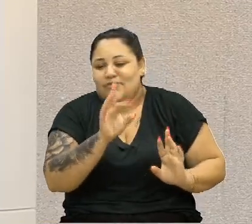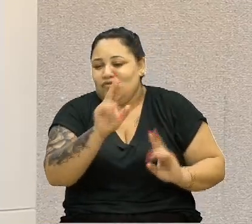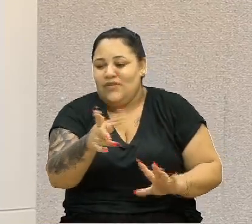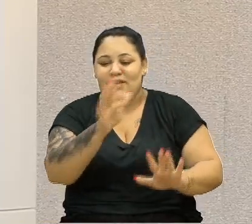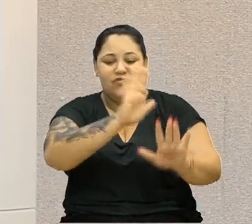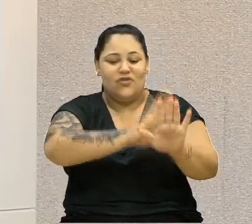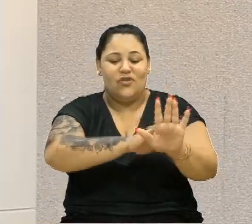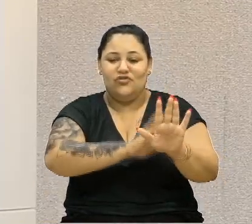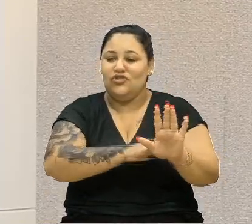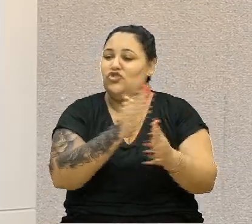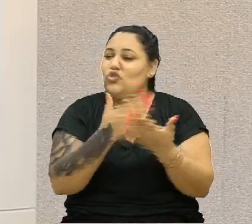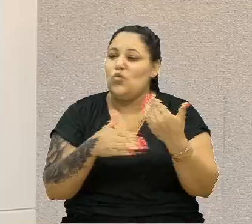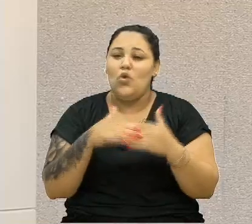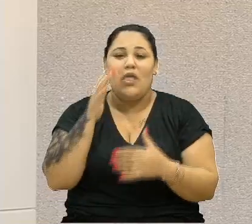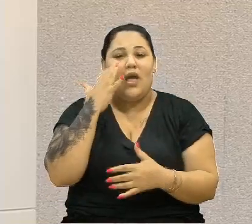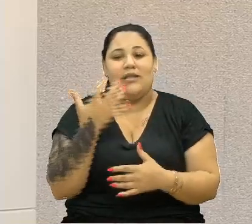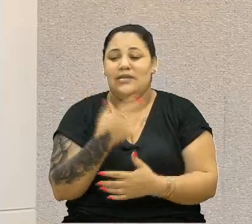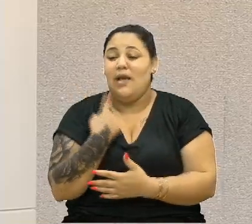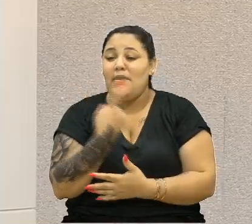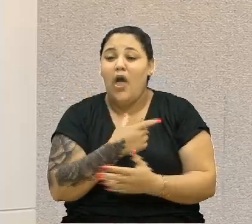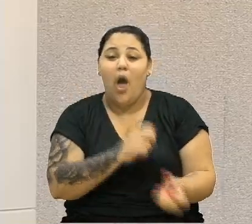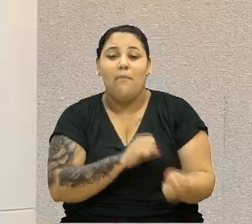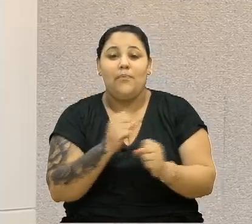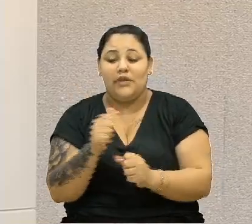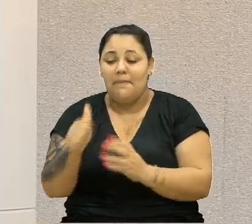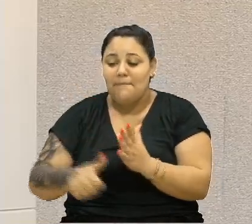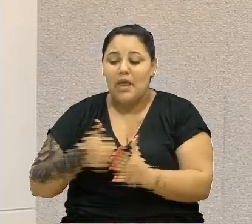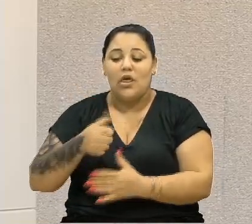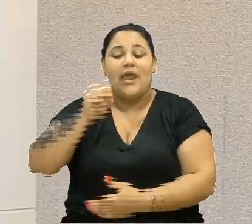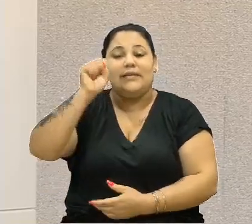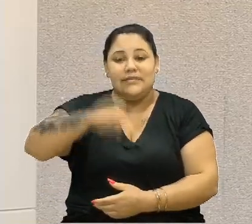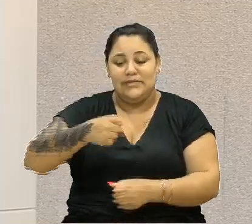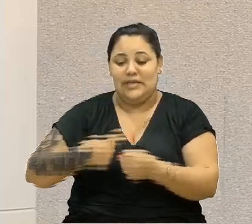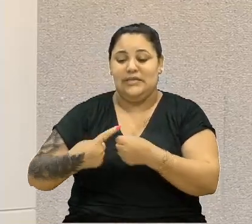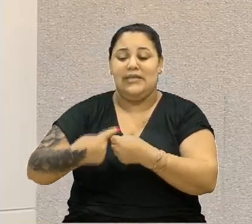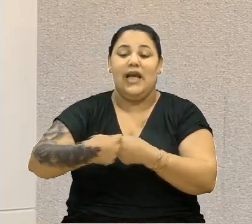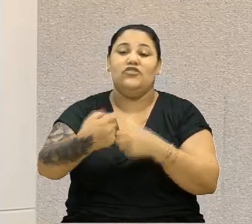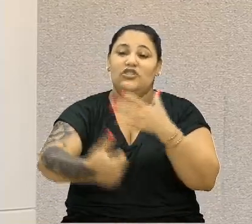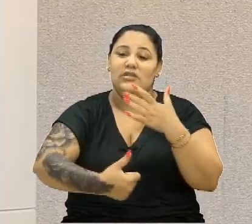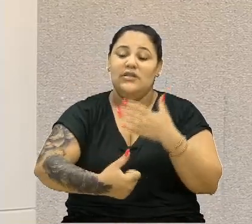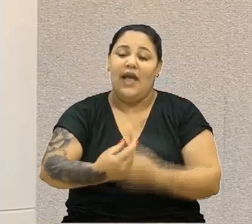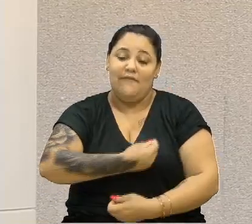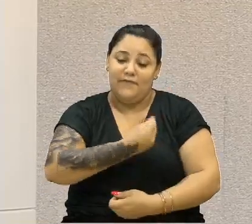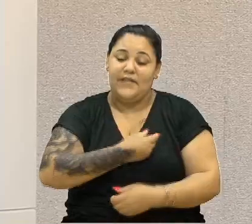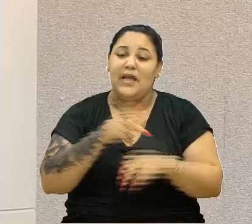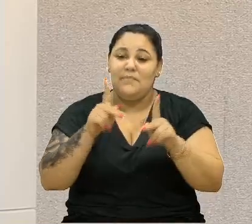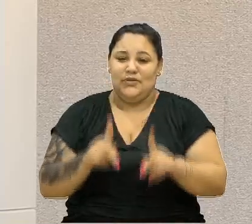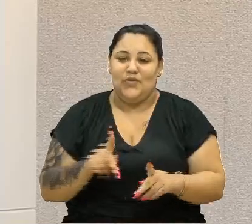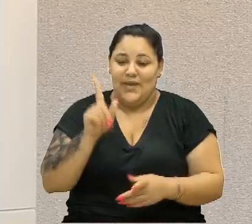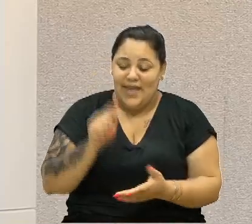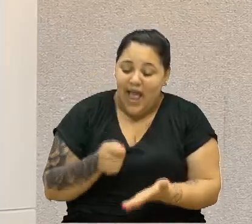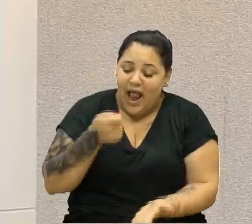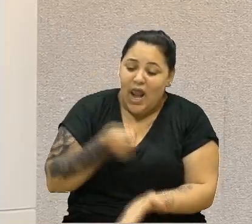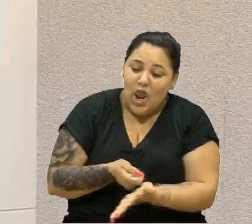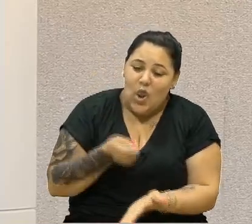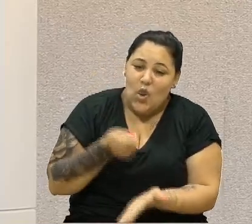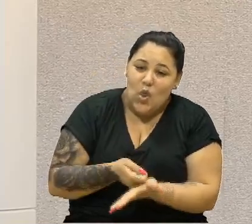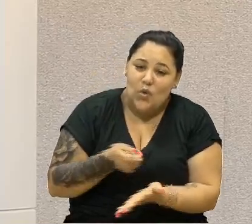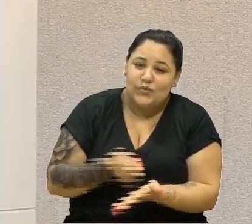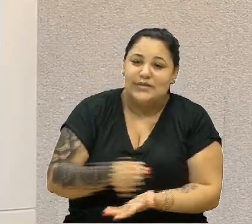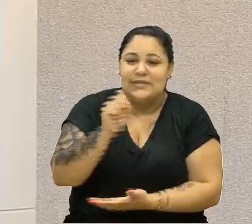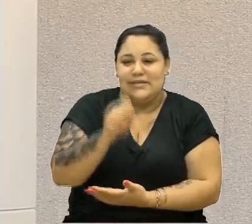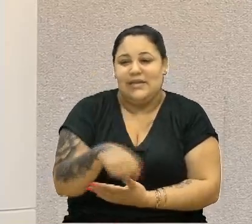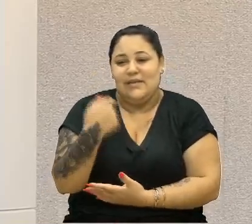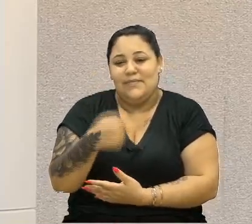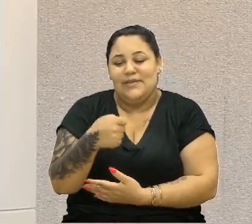de tudo mais, é para a gente poder melhorar a nossa cidade, melhorar a vida das pessoas, e essa é a luta que todo mundo tem que levar